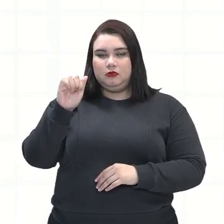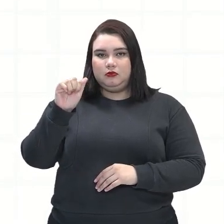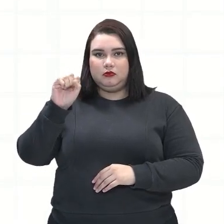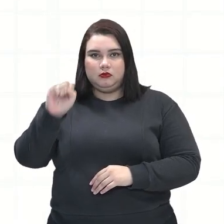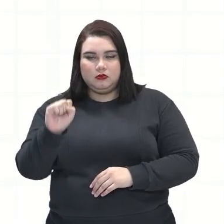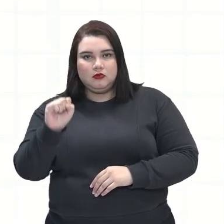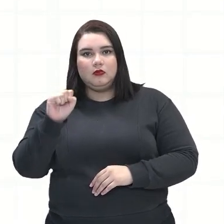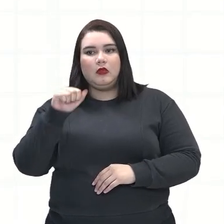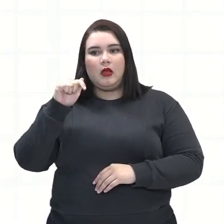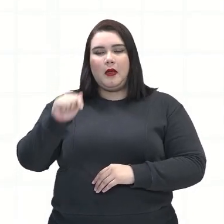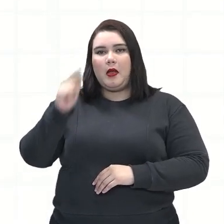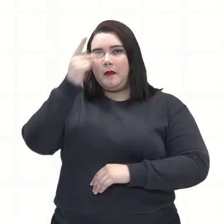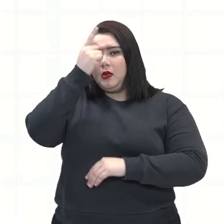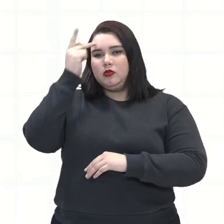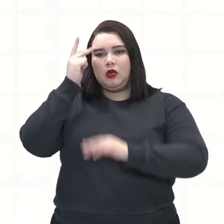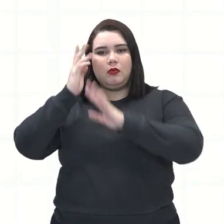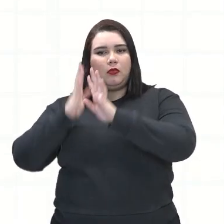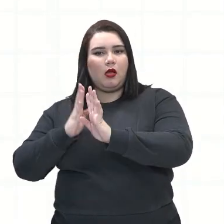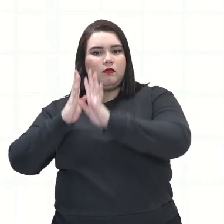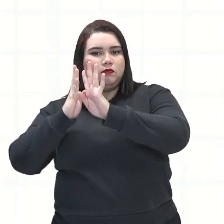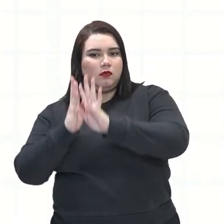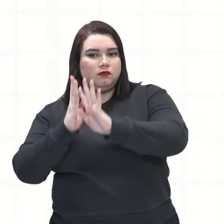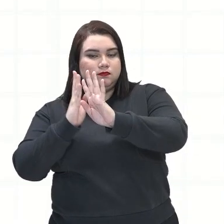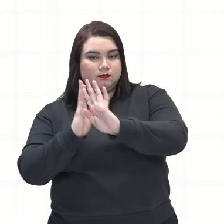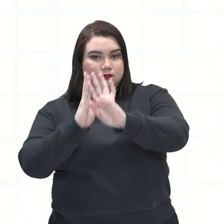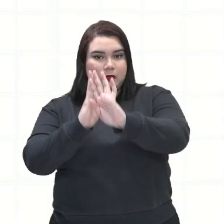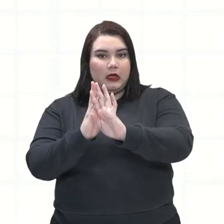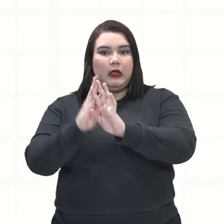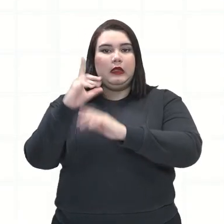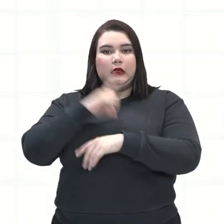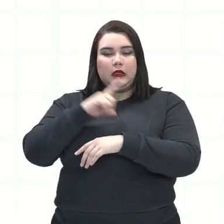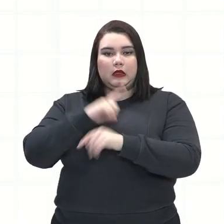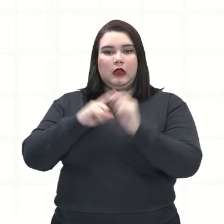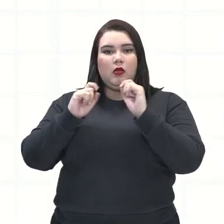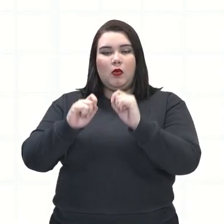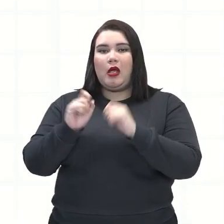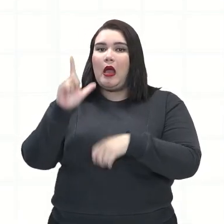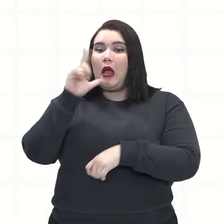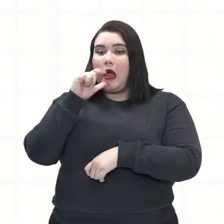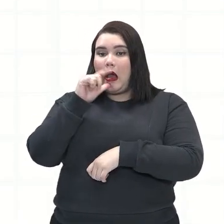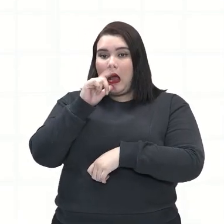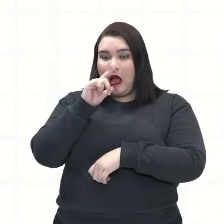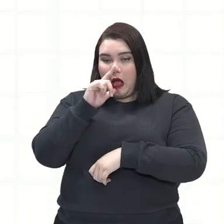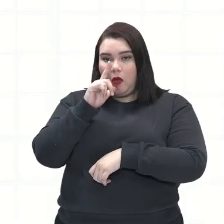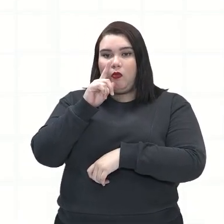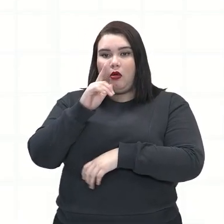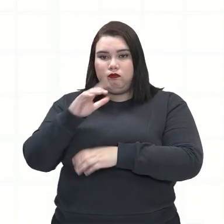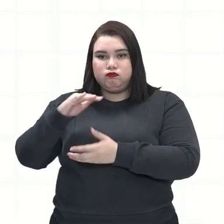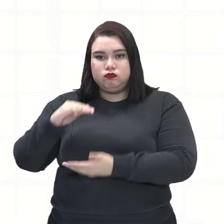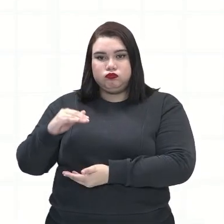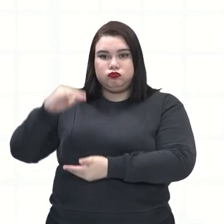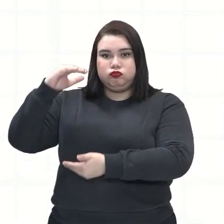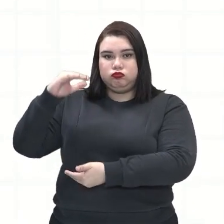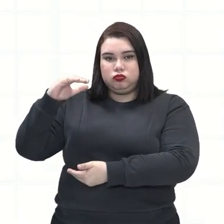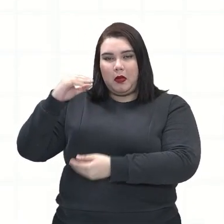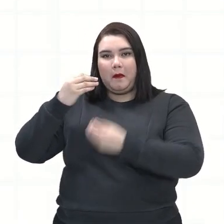Bastante, né? Muito, bastante. Bastante o quê? Água, certo? Para sua longa caminhada, for